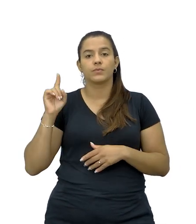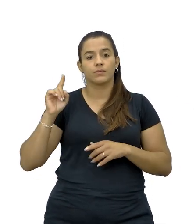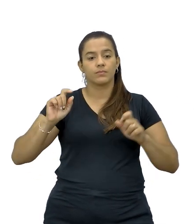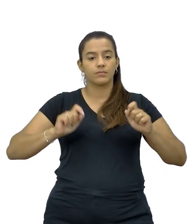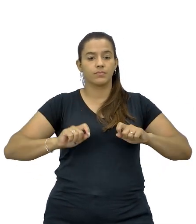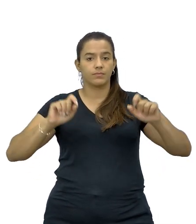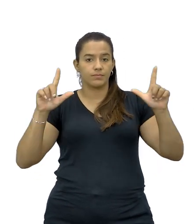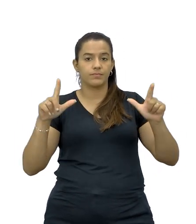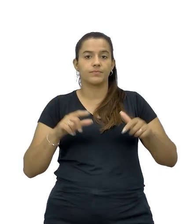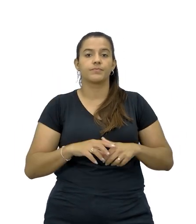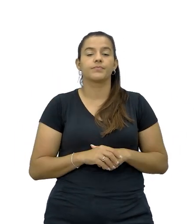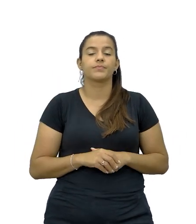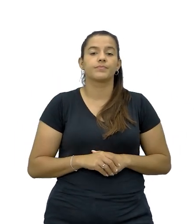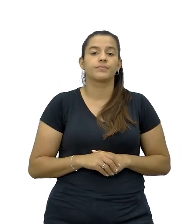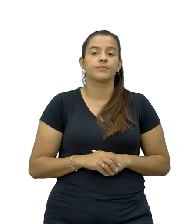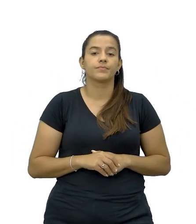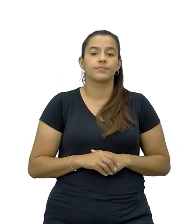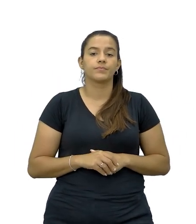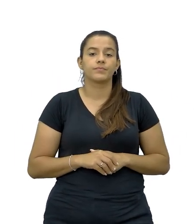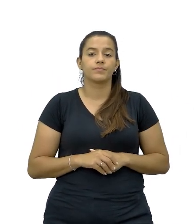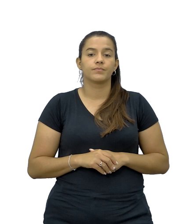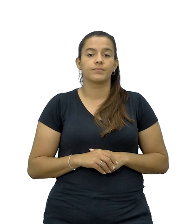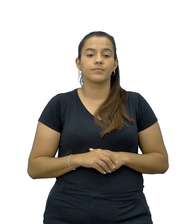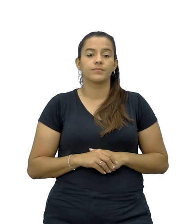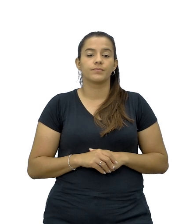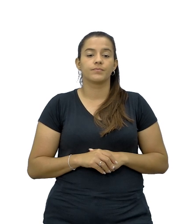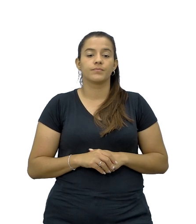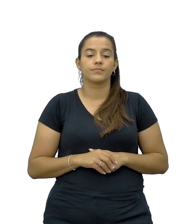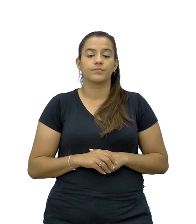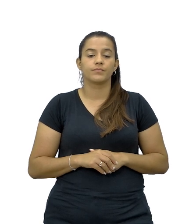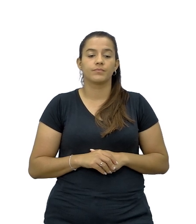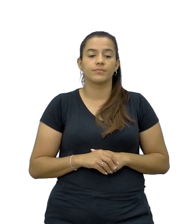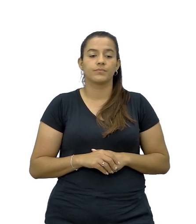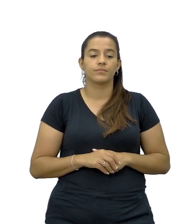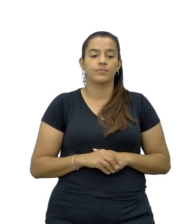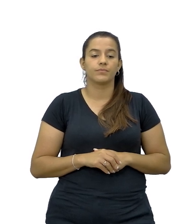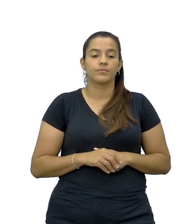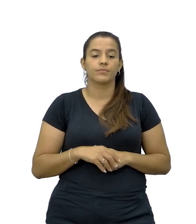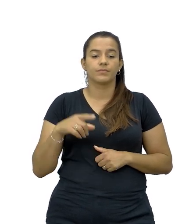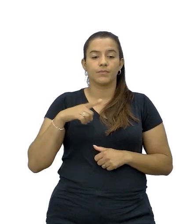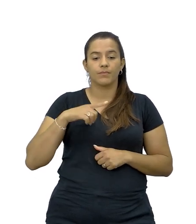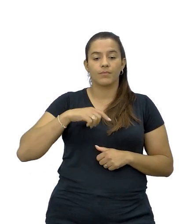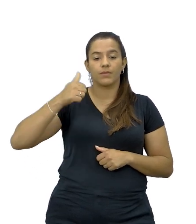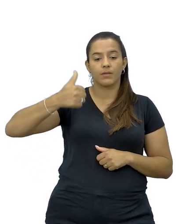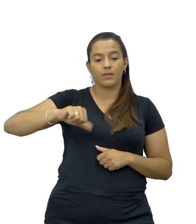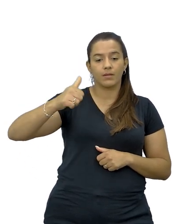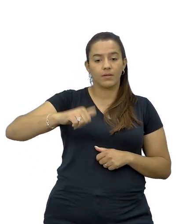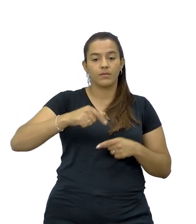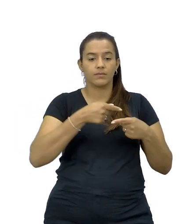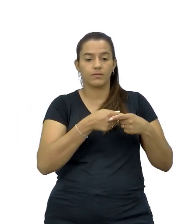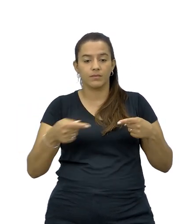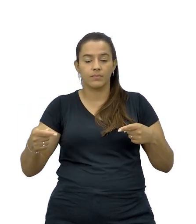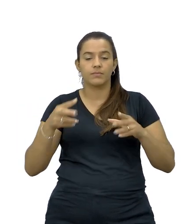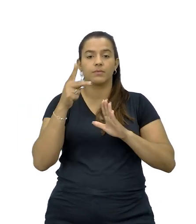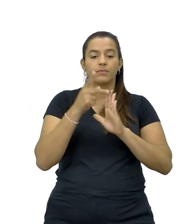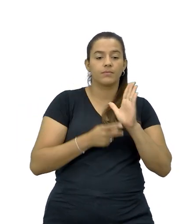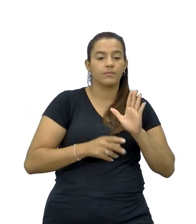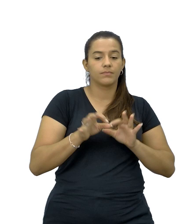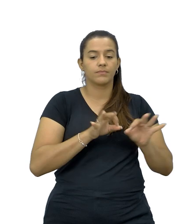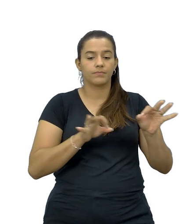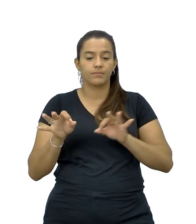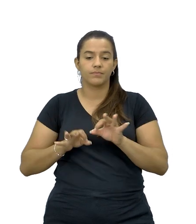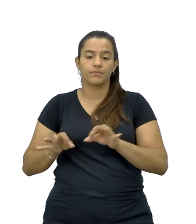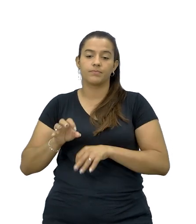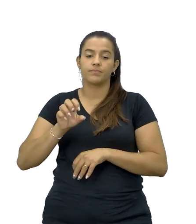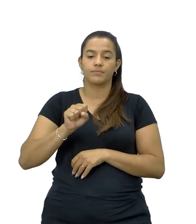plataforma, é, desculpa, nós retomamos orientações sobre a avaliação discutida na semana de planejamento da SEDUC, bem